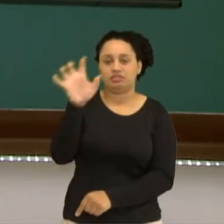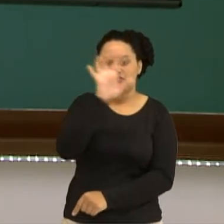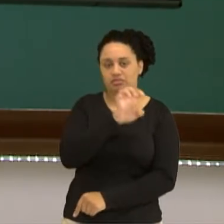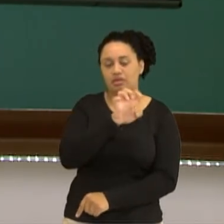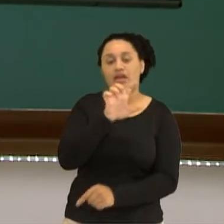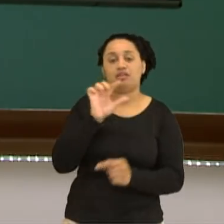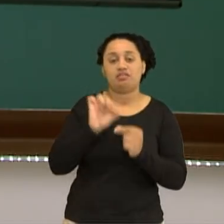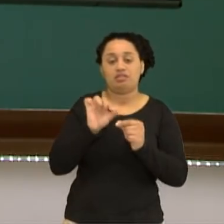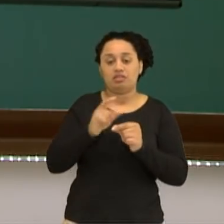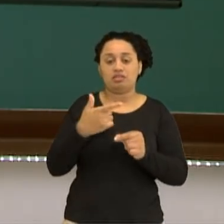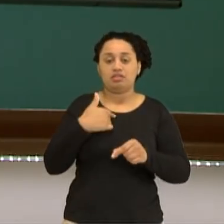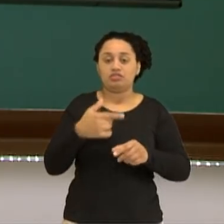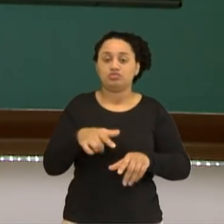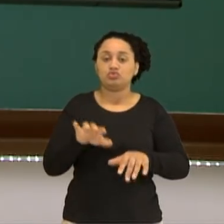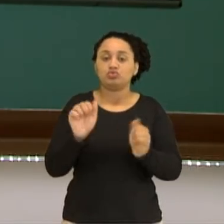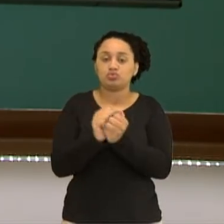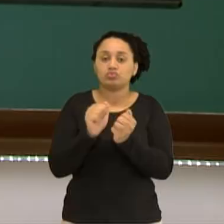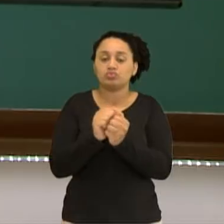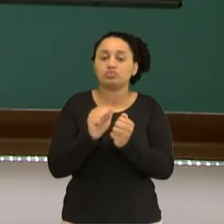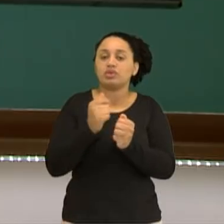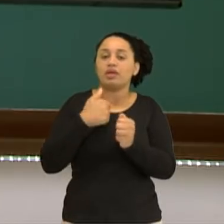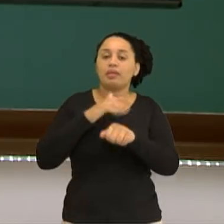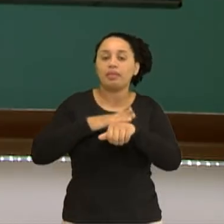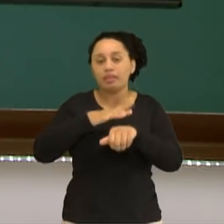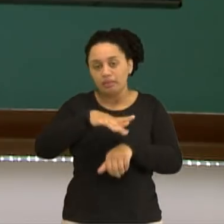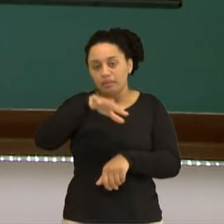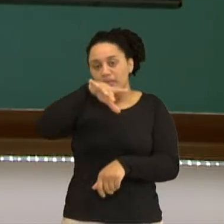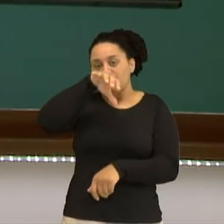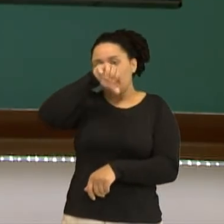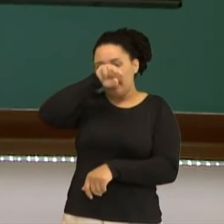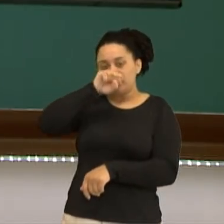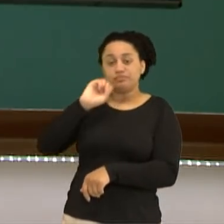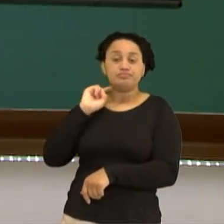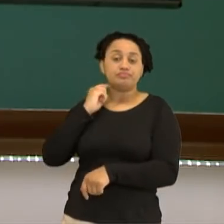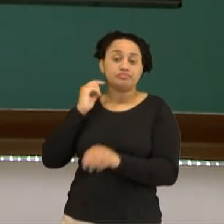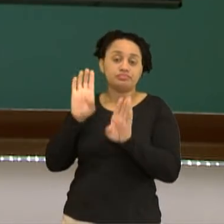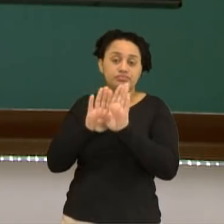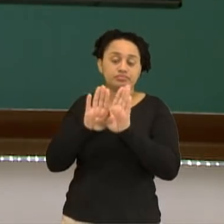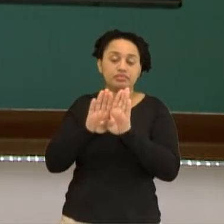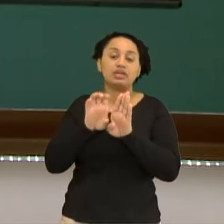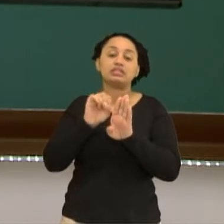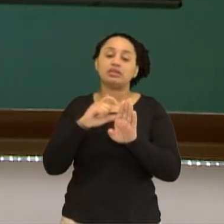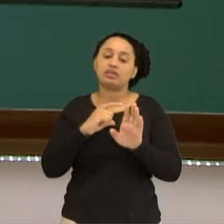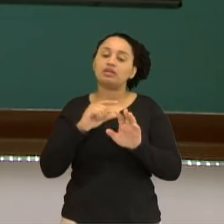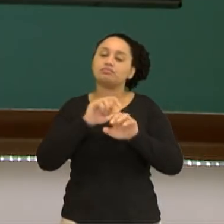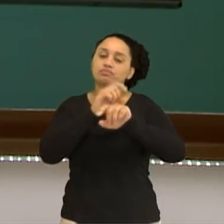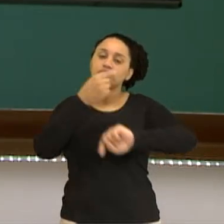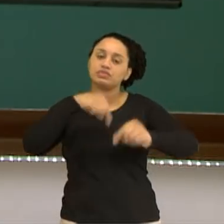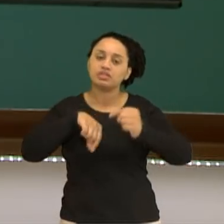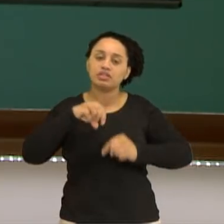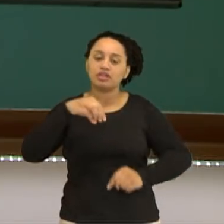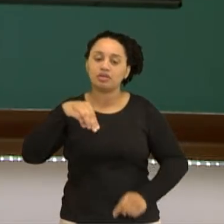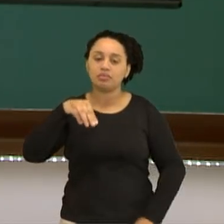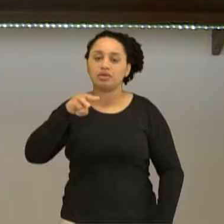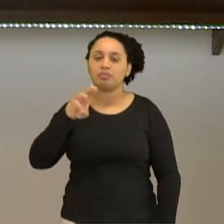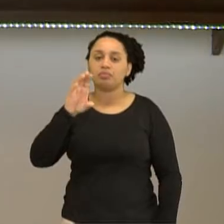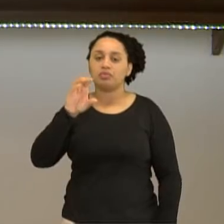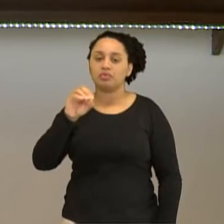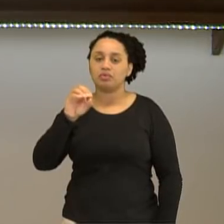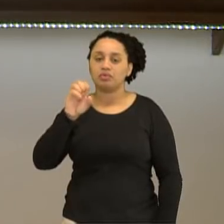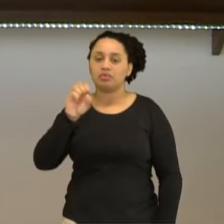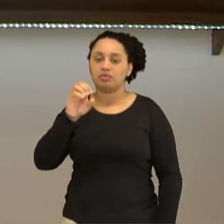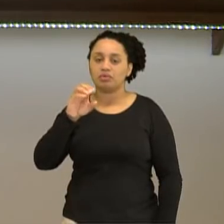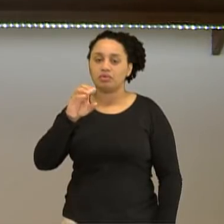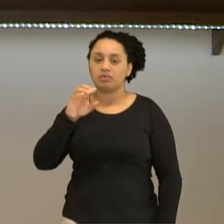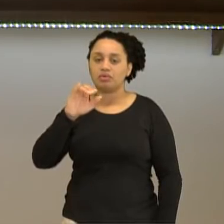da inspiração. Então, se eu tenho um sistema mucociliar íntegro, capaz de fazer a higiene brônquica,